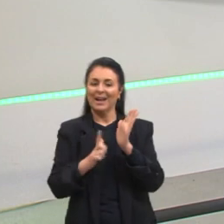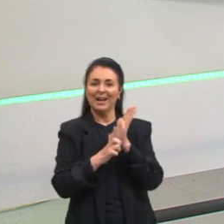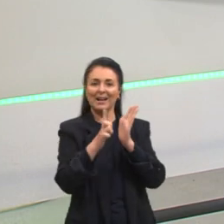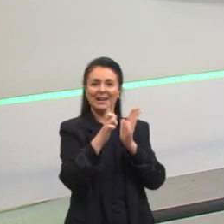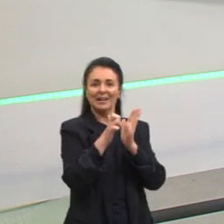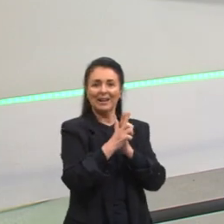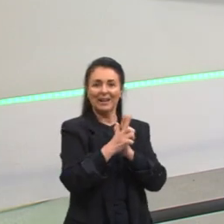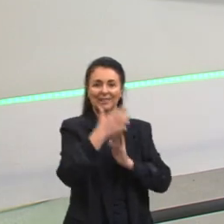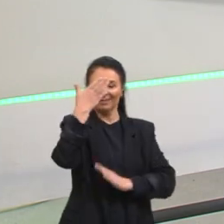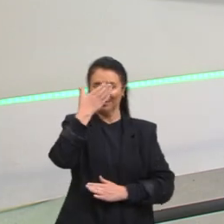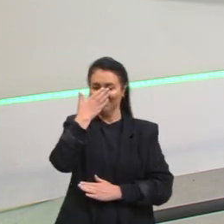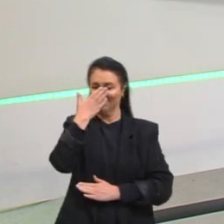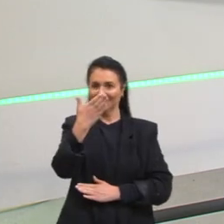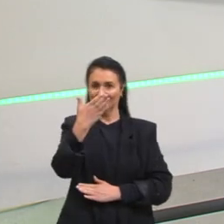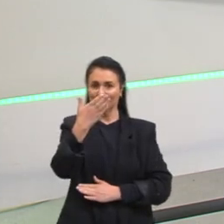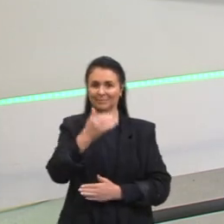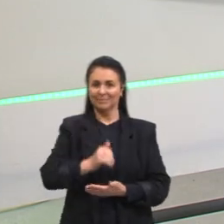tá